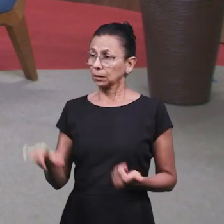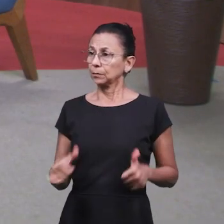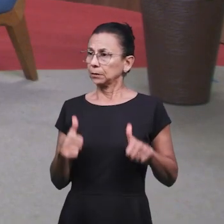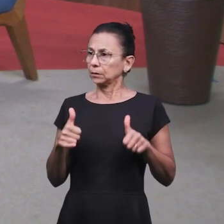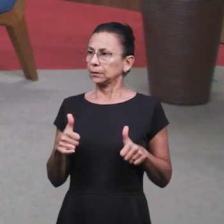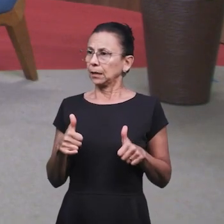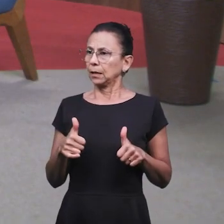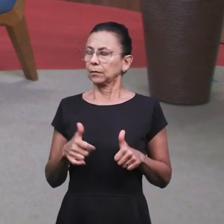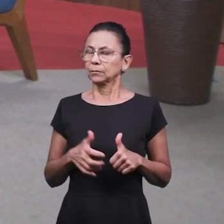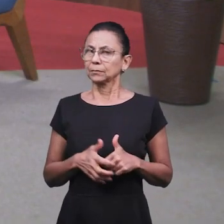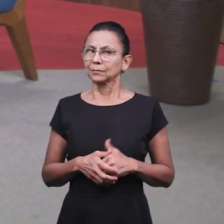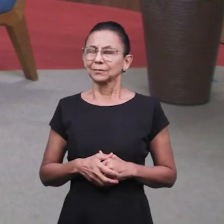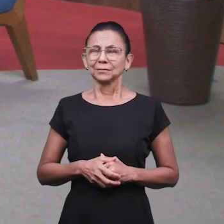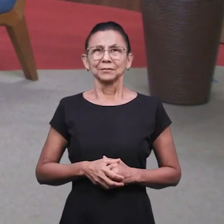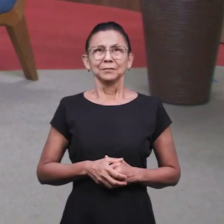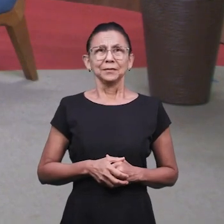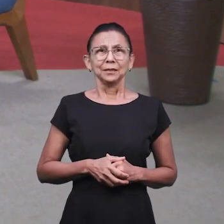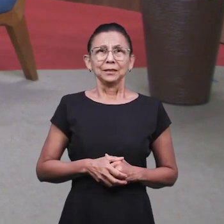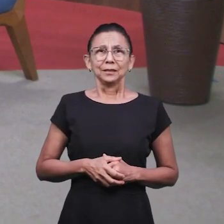Rapaz,